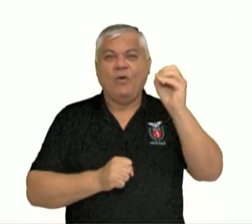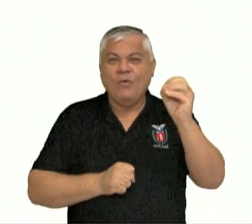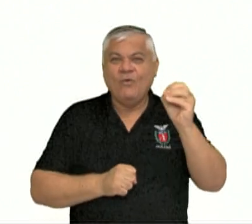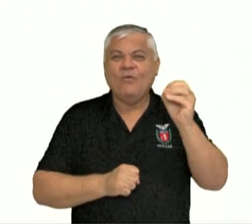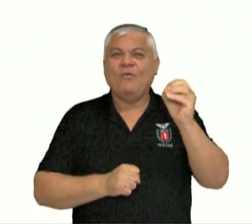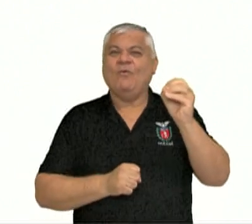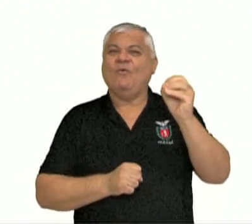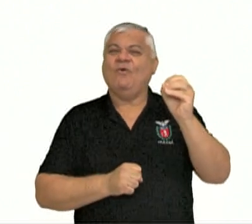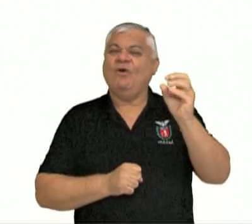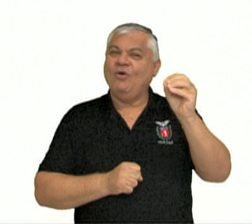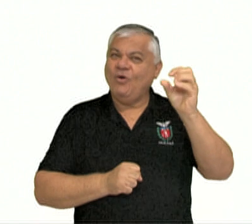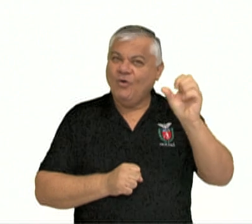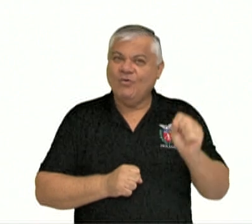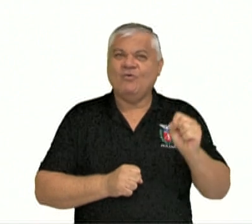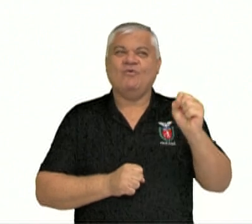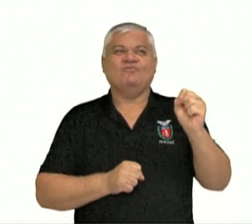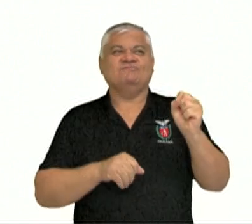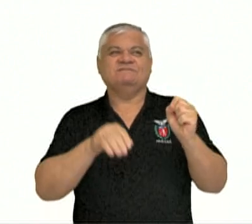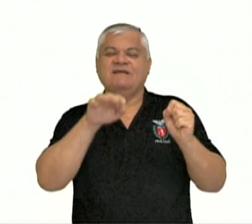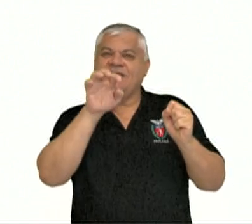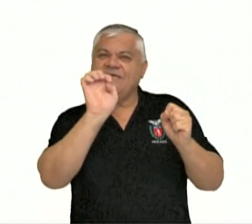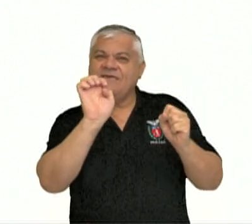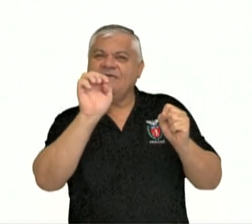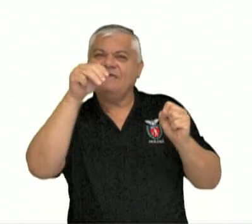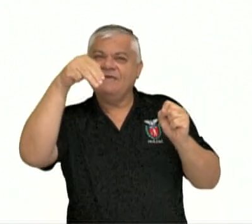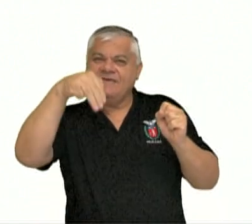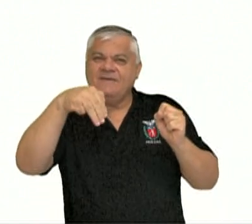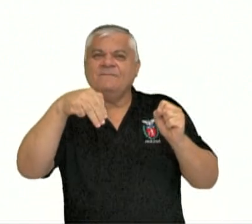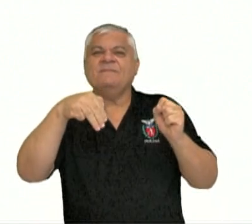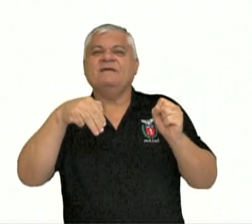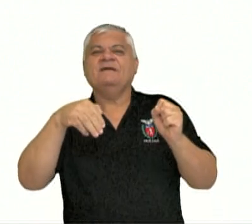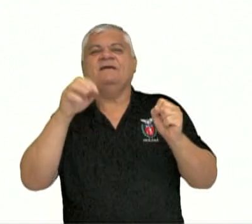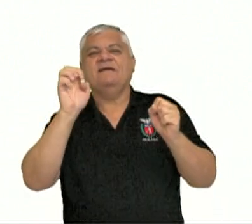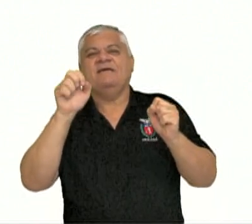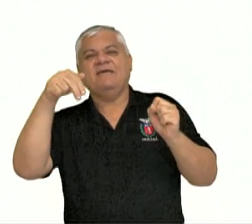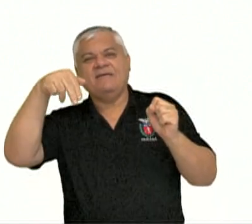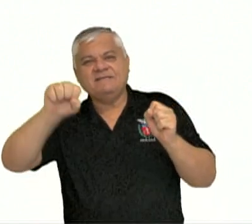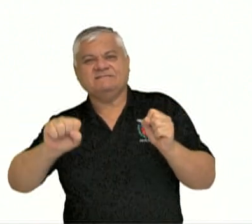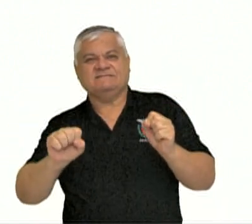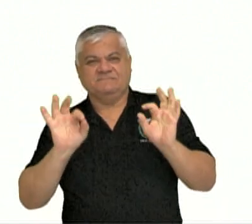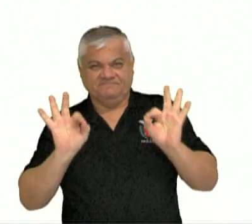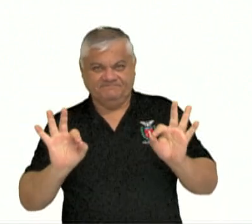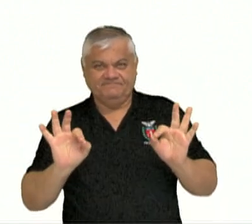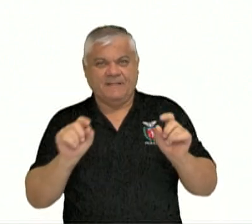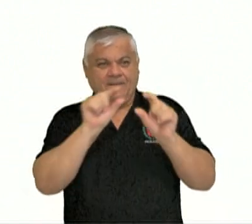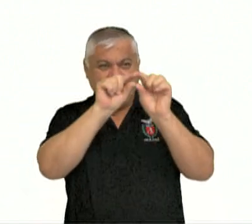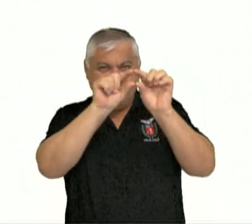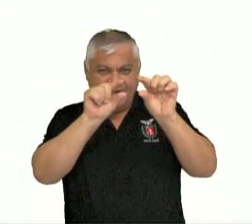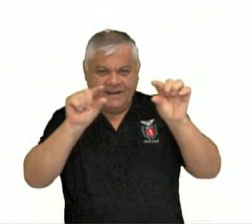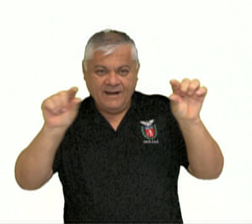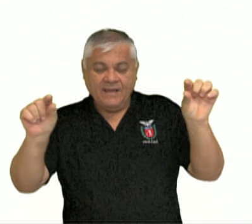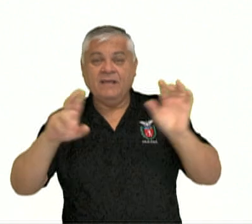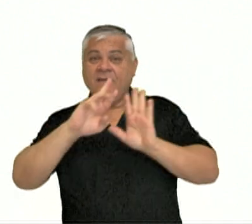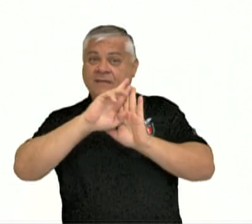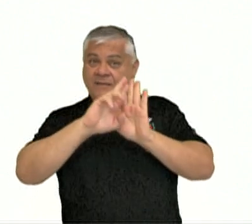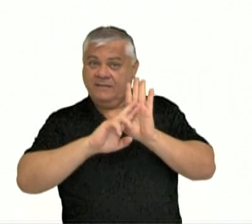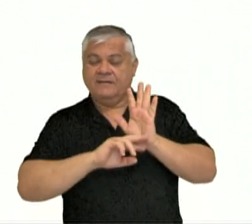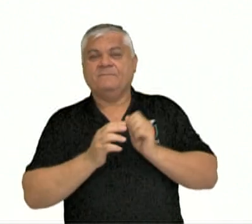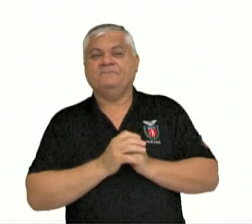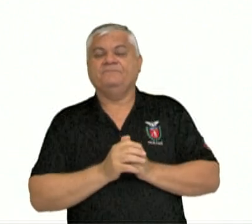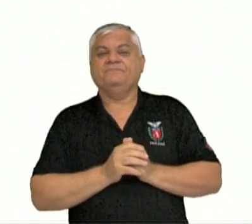es, o, os, em ou ens. Então, por exemplo, pega lá a